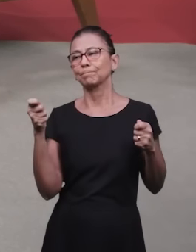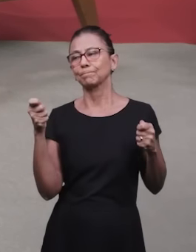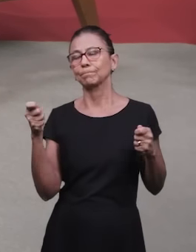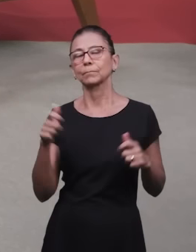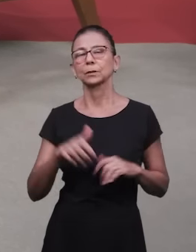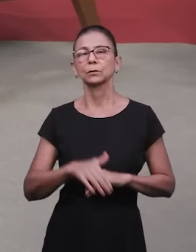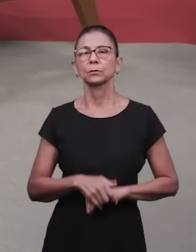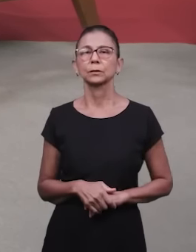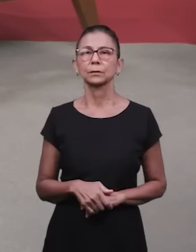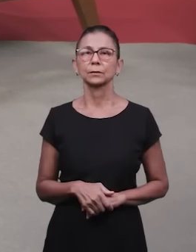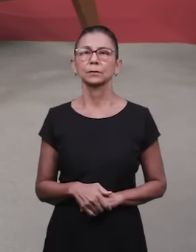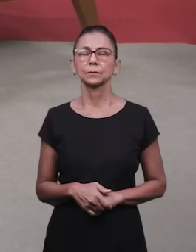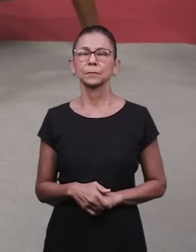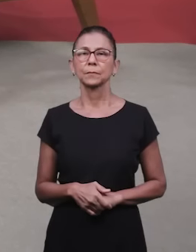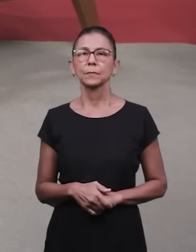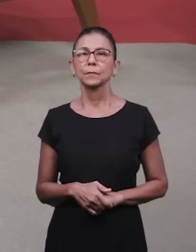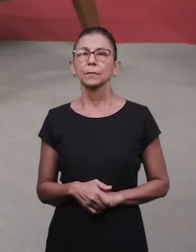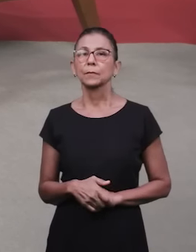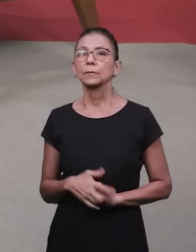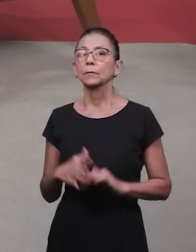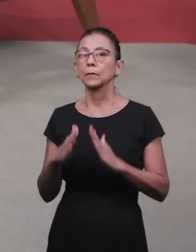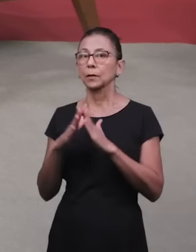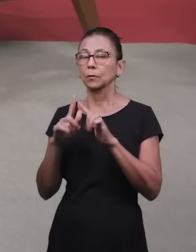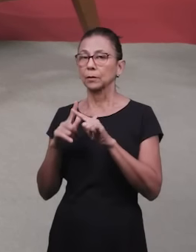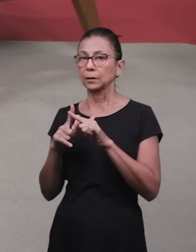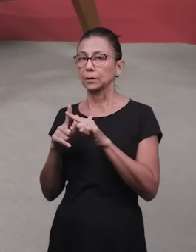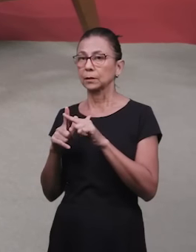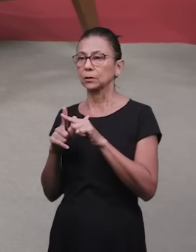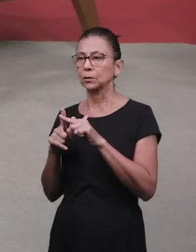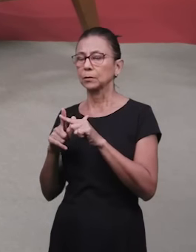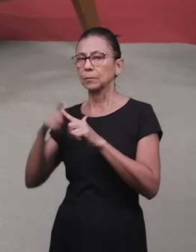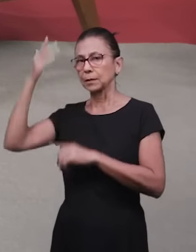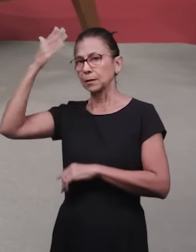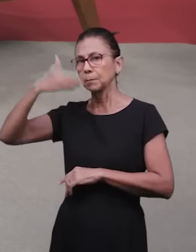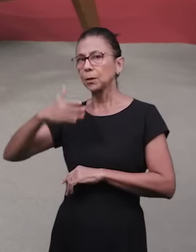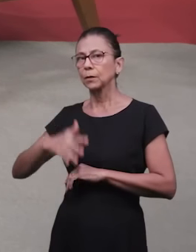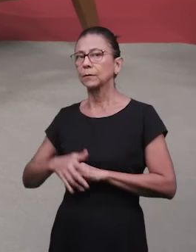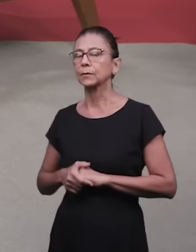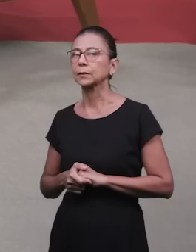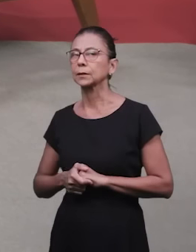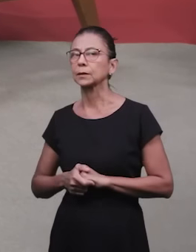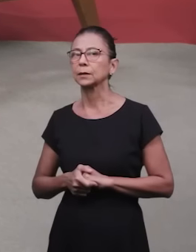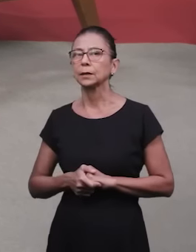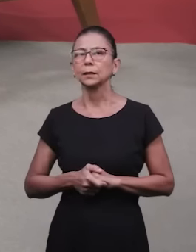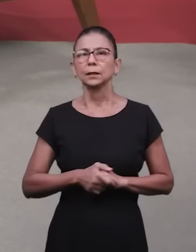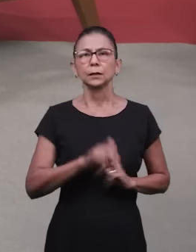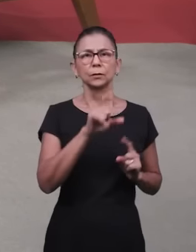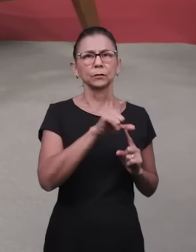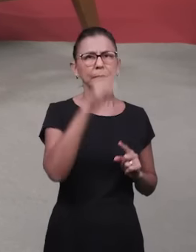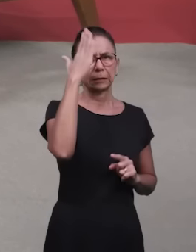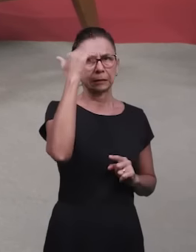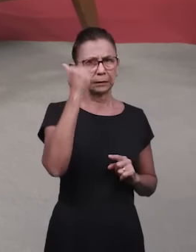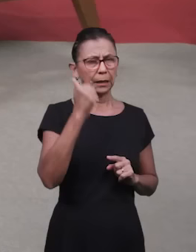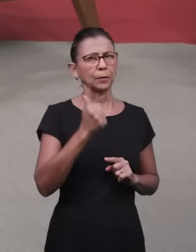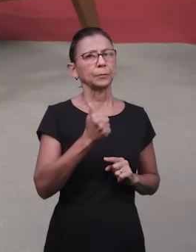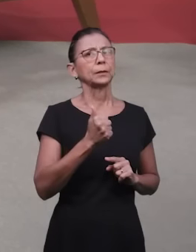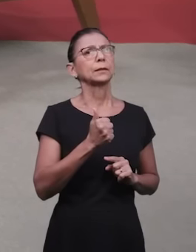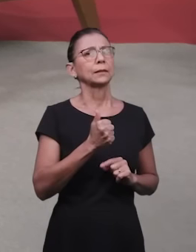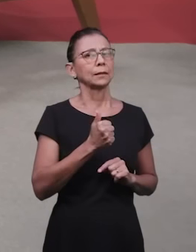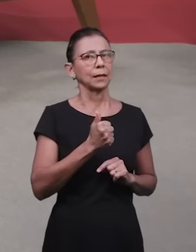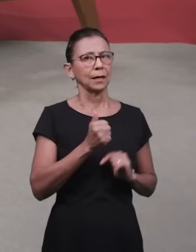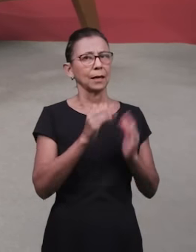igreja, ela é provada e o inimigo cita a palavra para a igreja. E é por isso que ele cita como? Ele cita